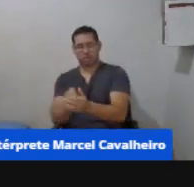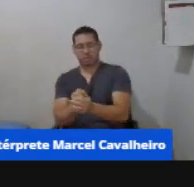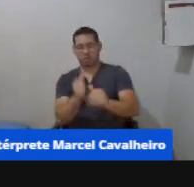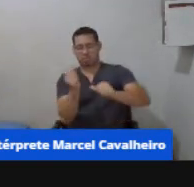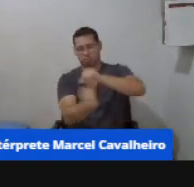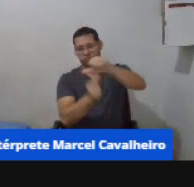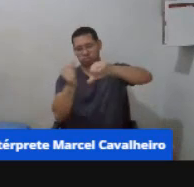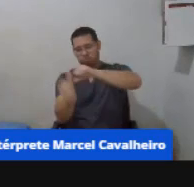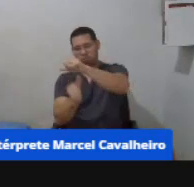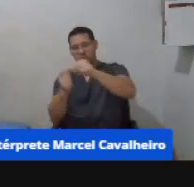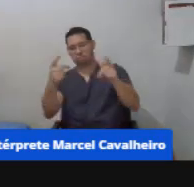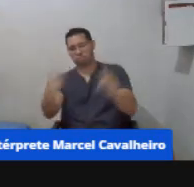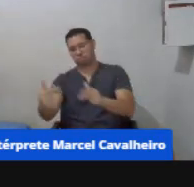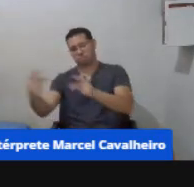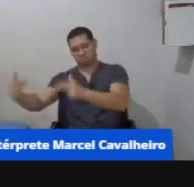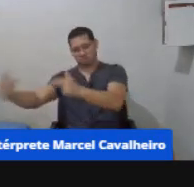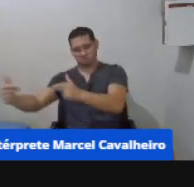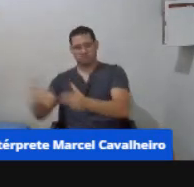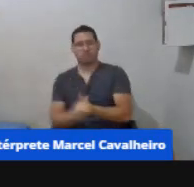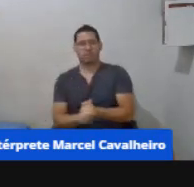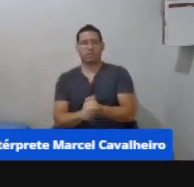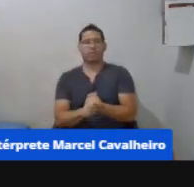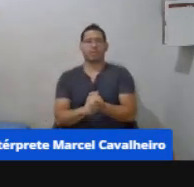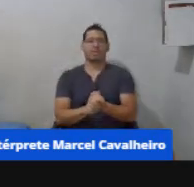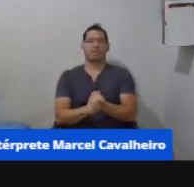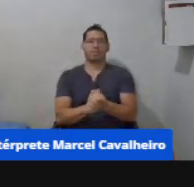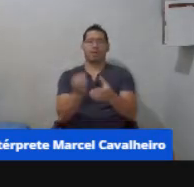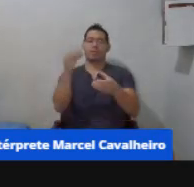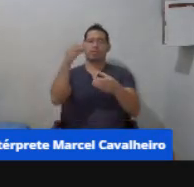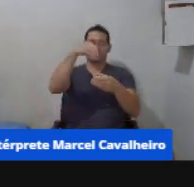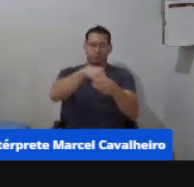outra, em um mesmo campo de atuação.